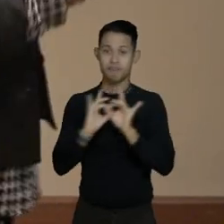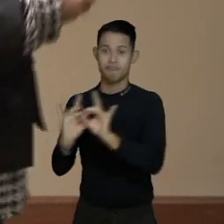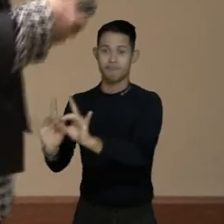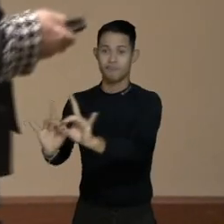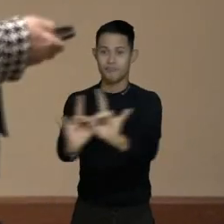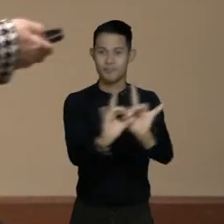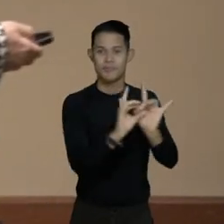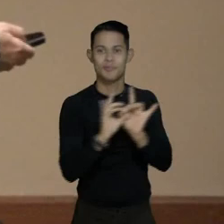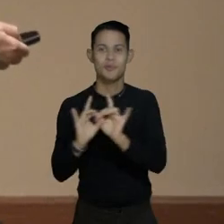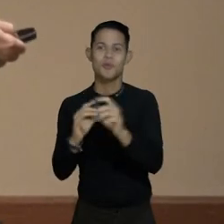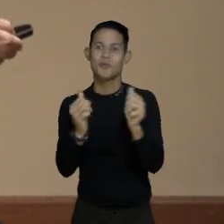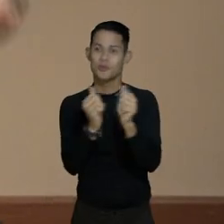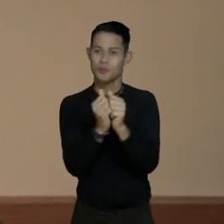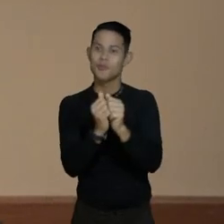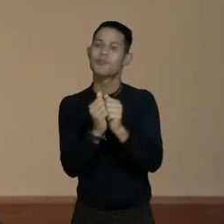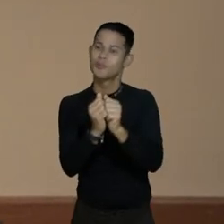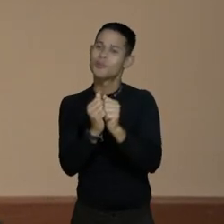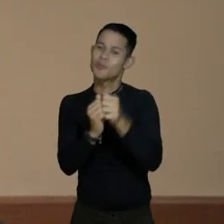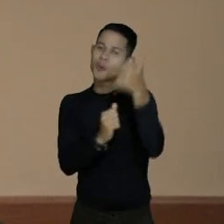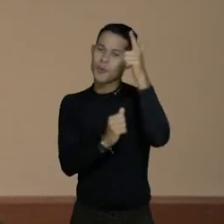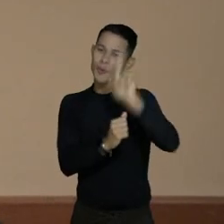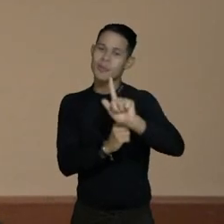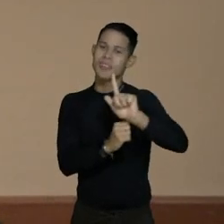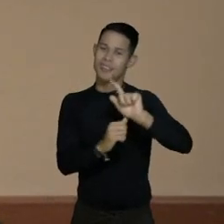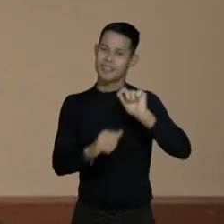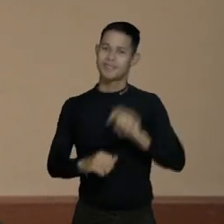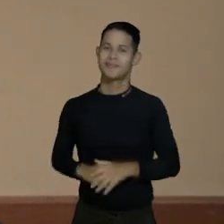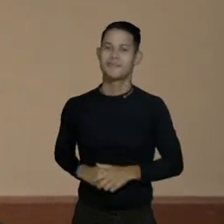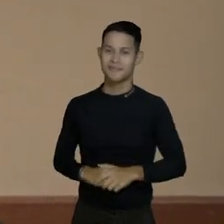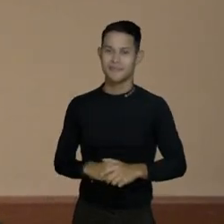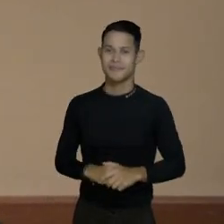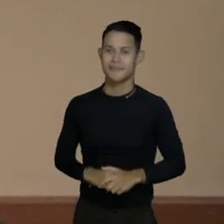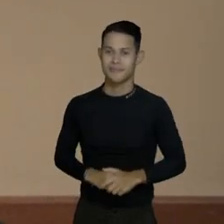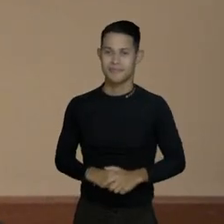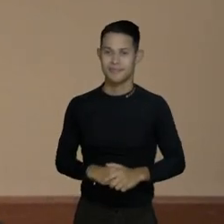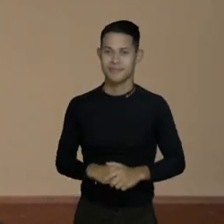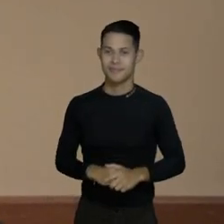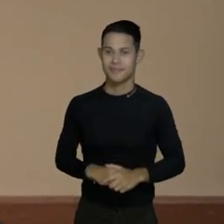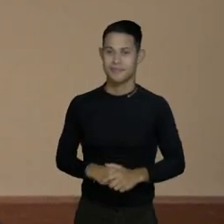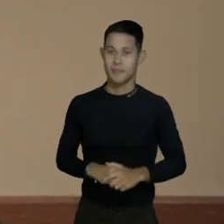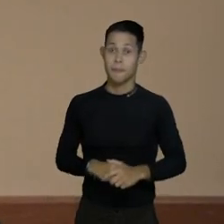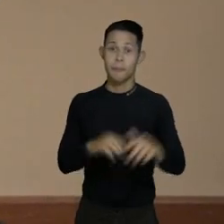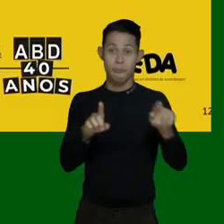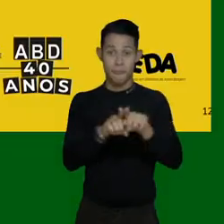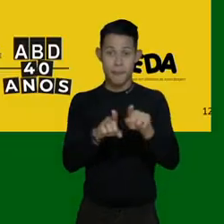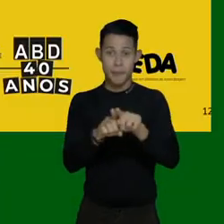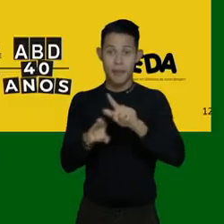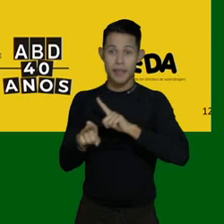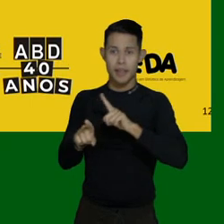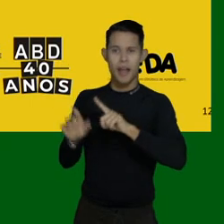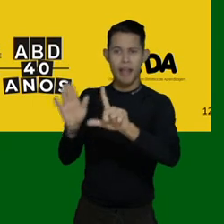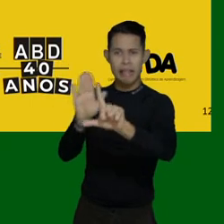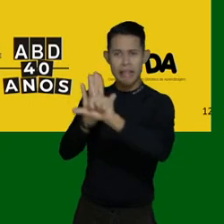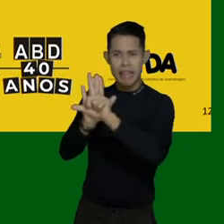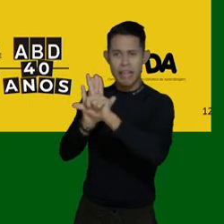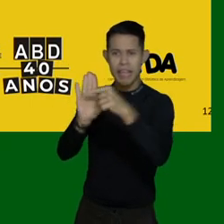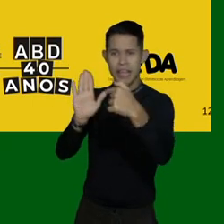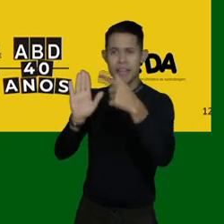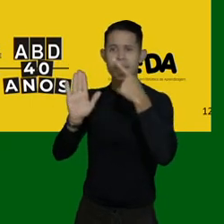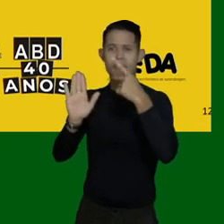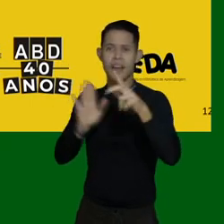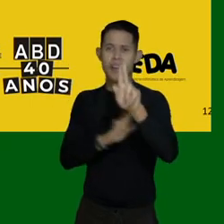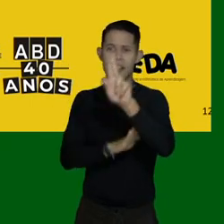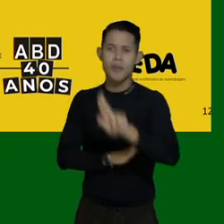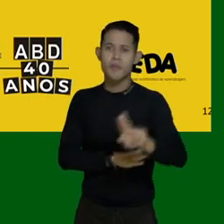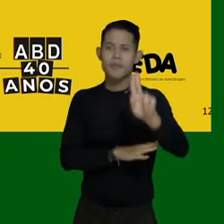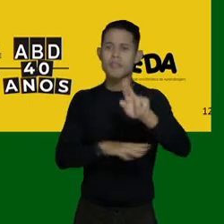e muito então mesmo assim né Tem a lei tá dizendo que tem que usar os recursos mas eu não